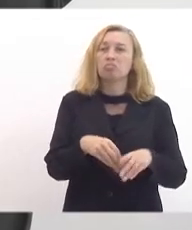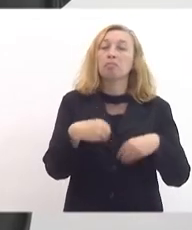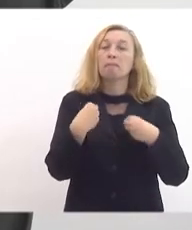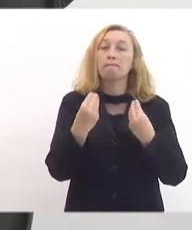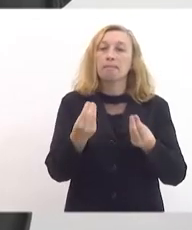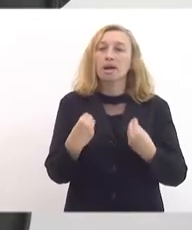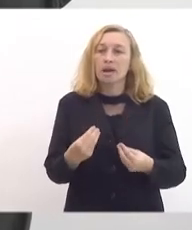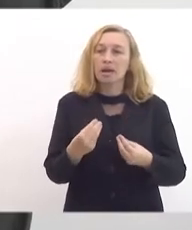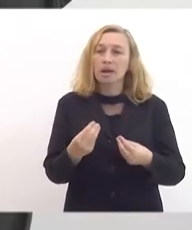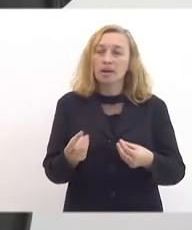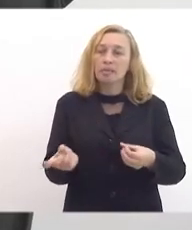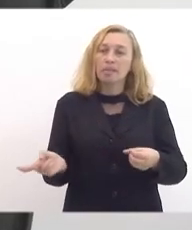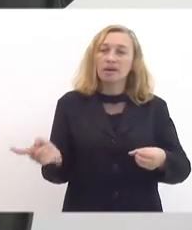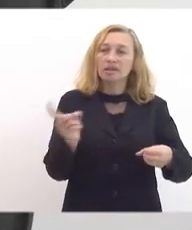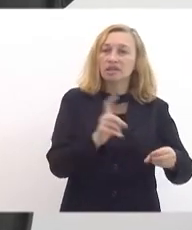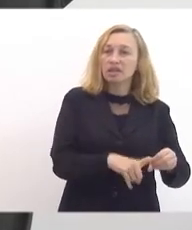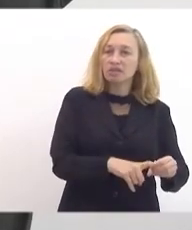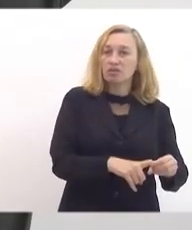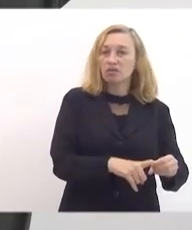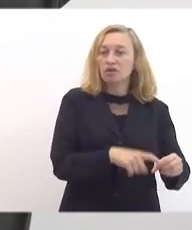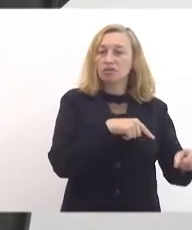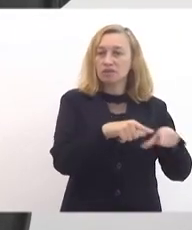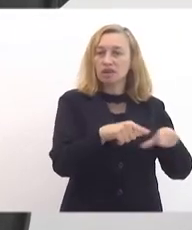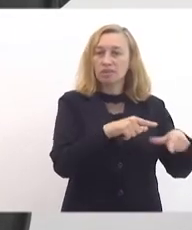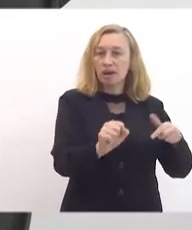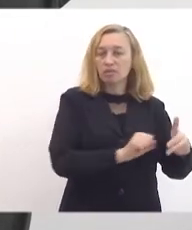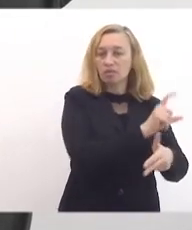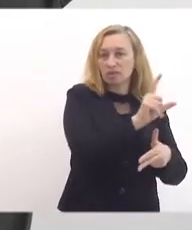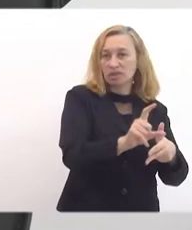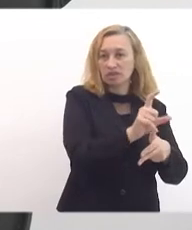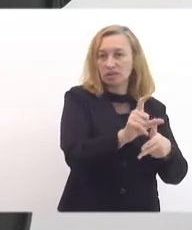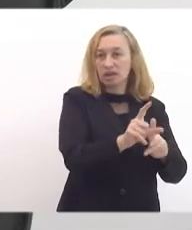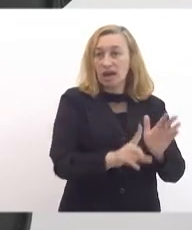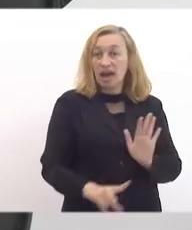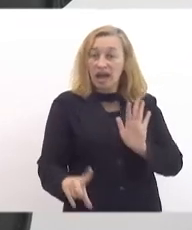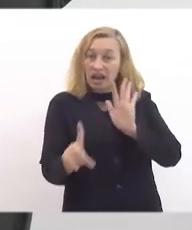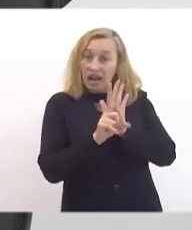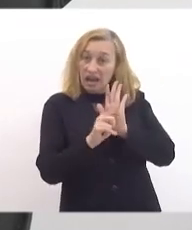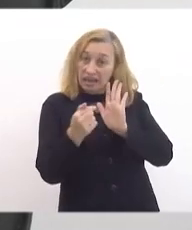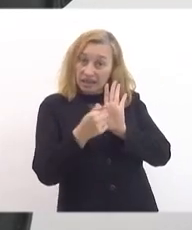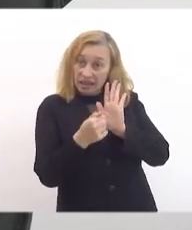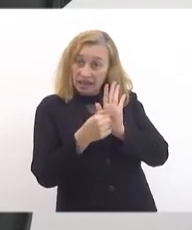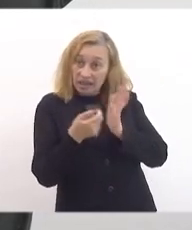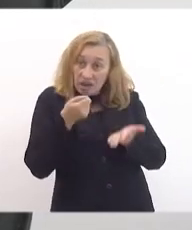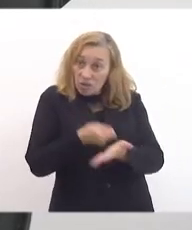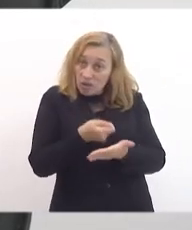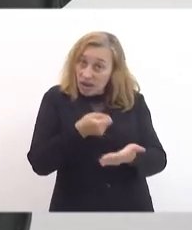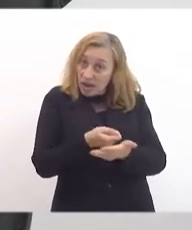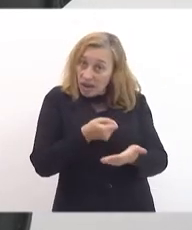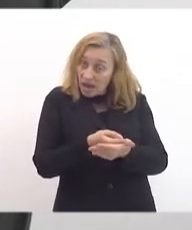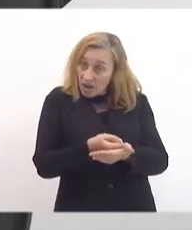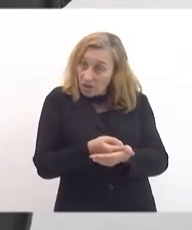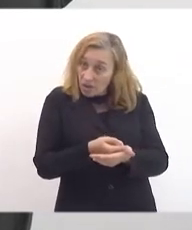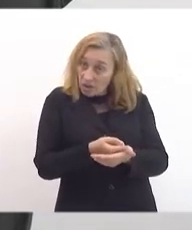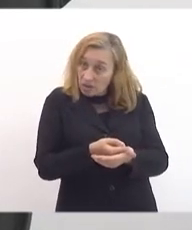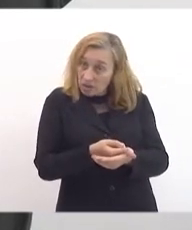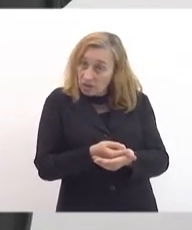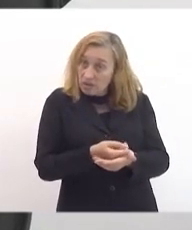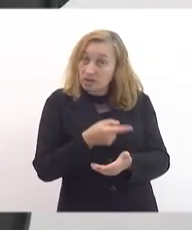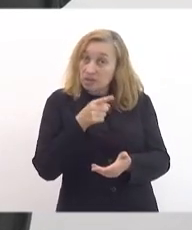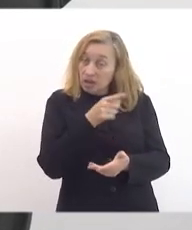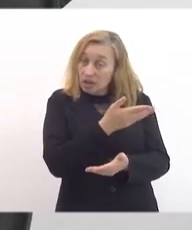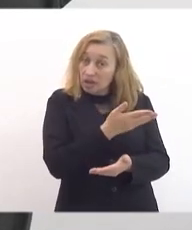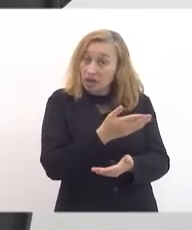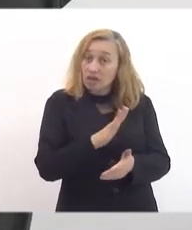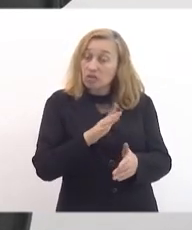bola para o Executivo a lei tá aqui é mas a vigência real da mesma é quando